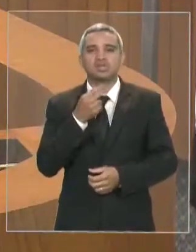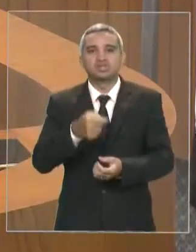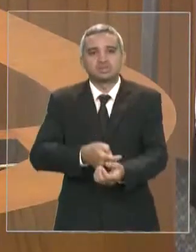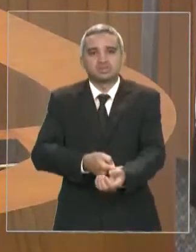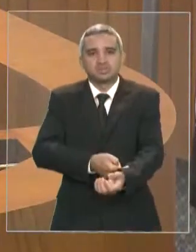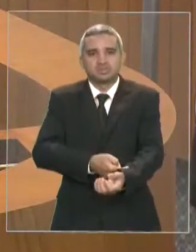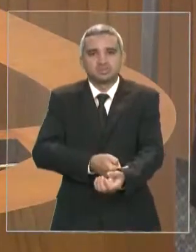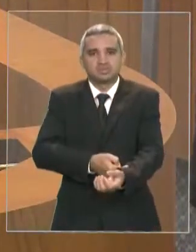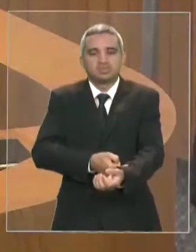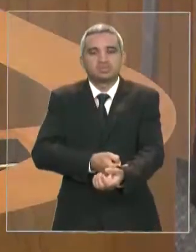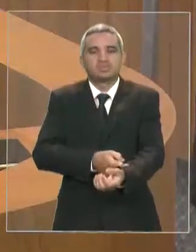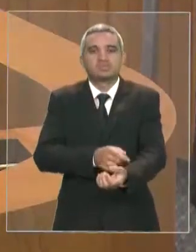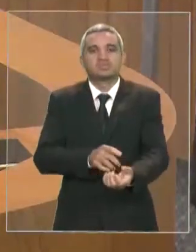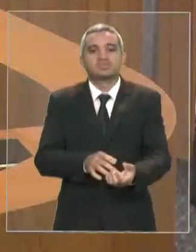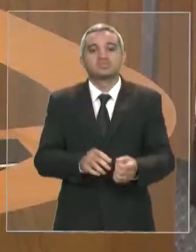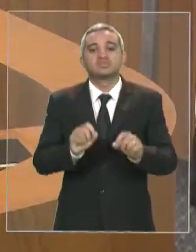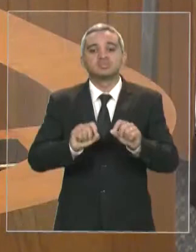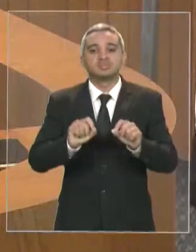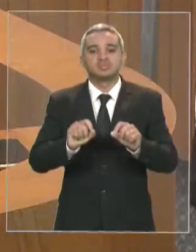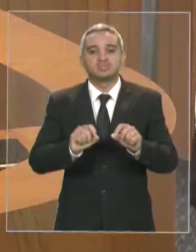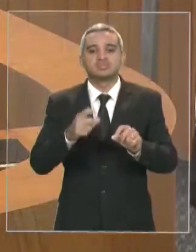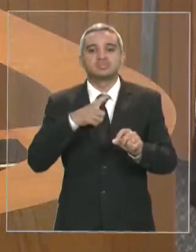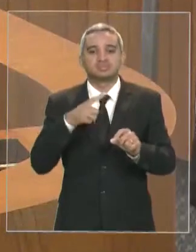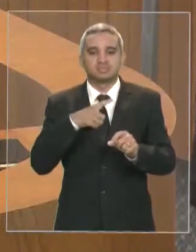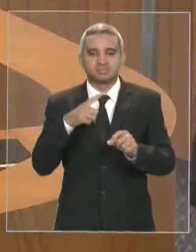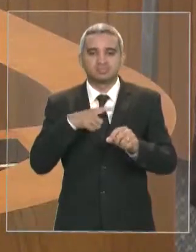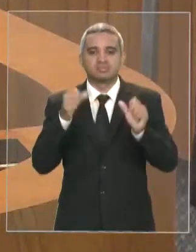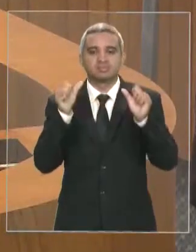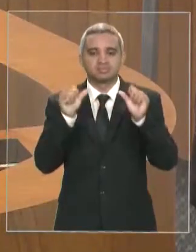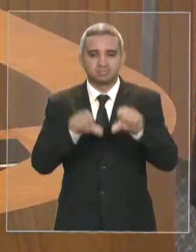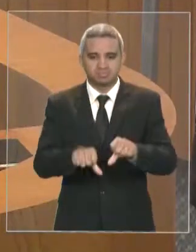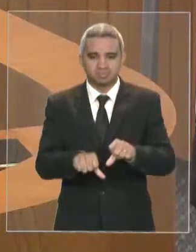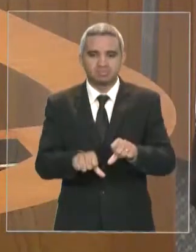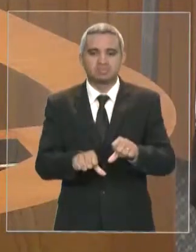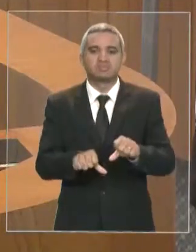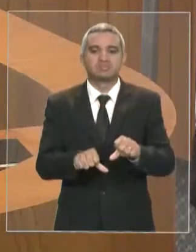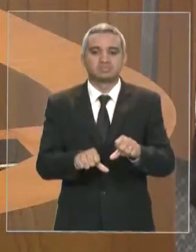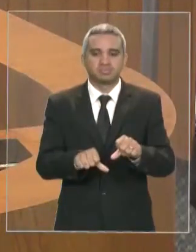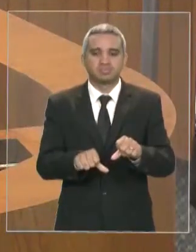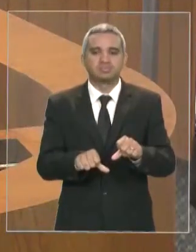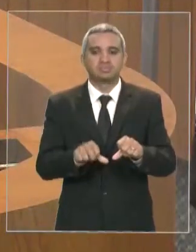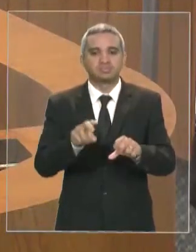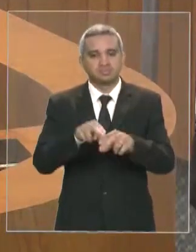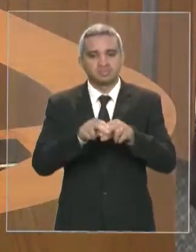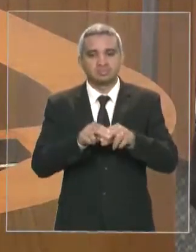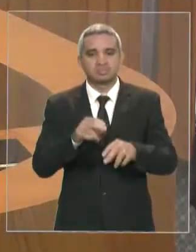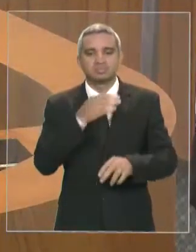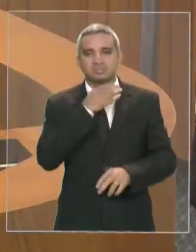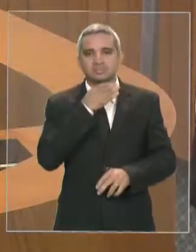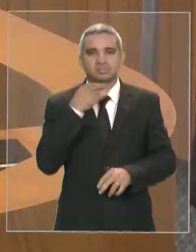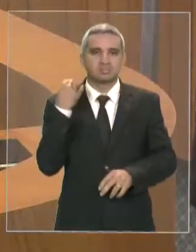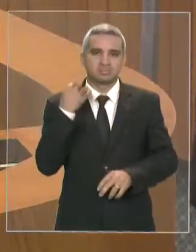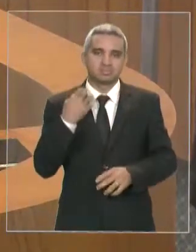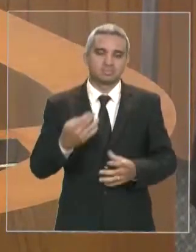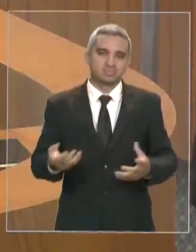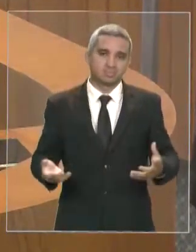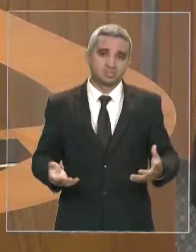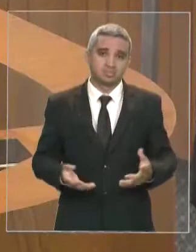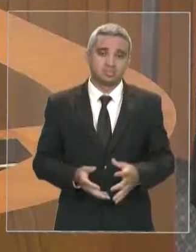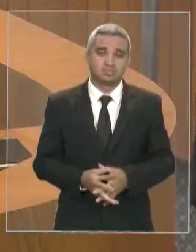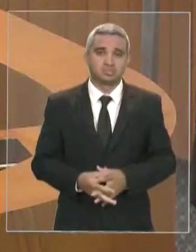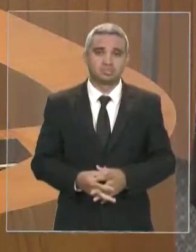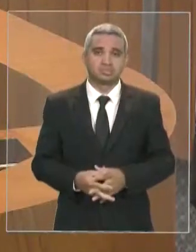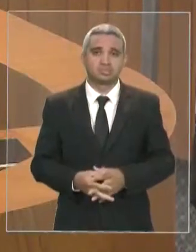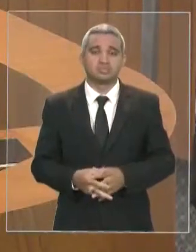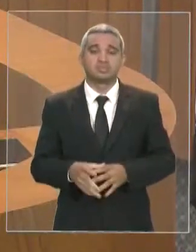os devidos cuidados, teve uma complicação, dessa complicação acabou gerando a morte do paciente. Por isso,